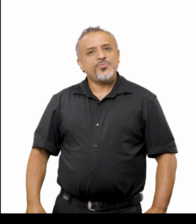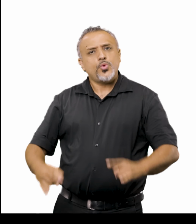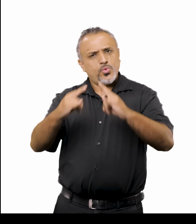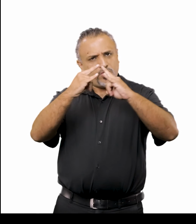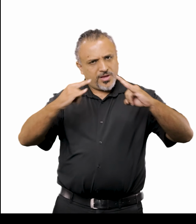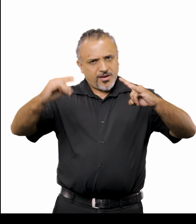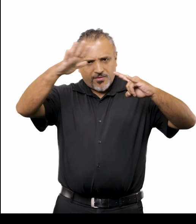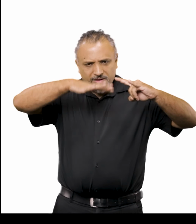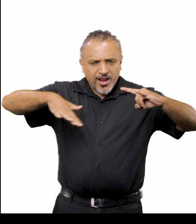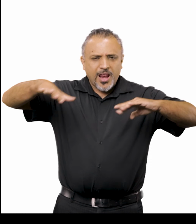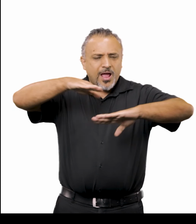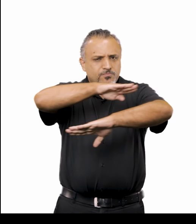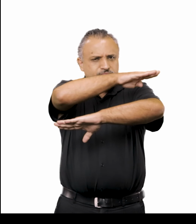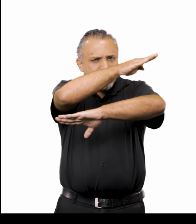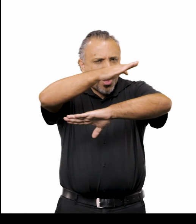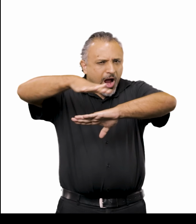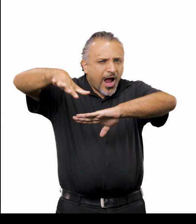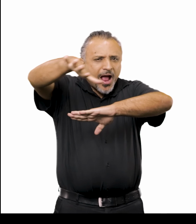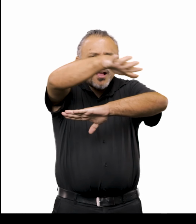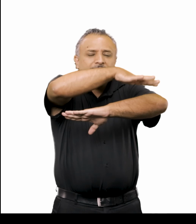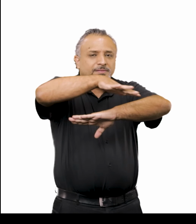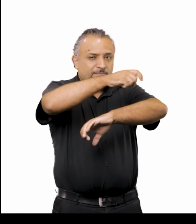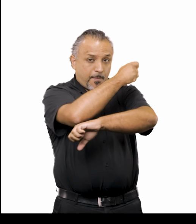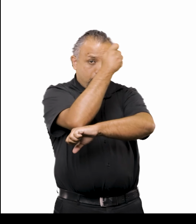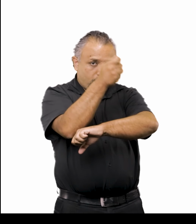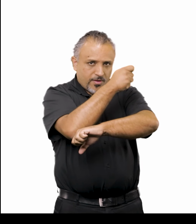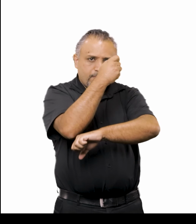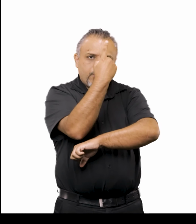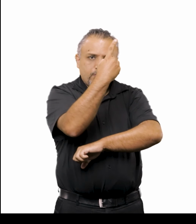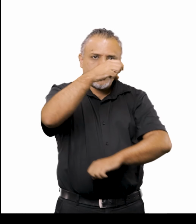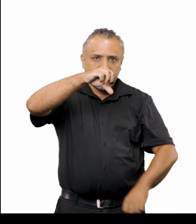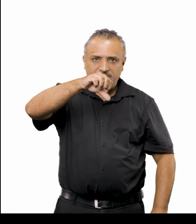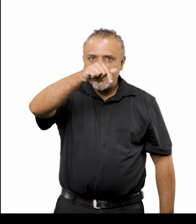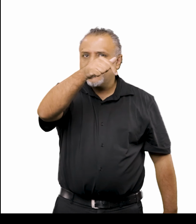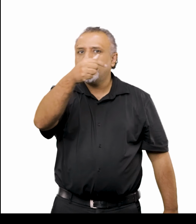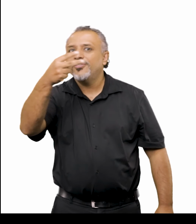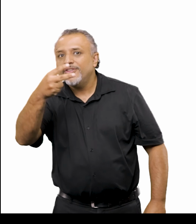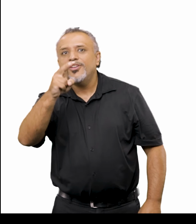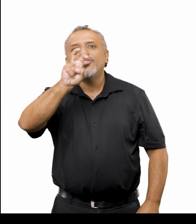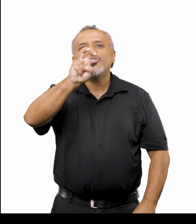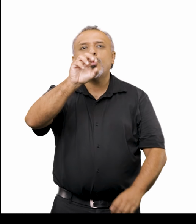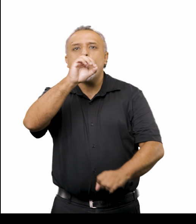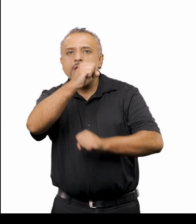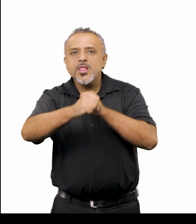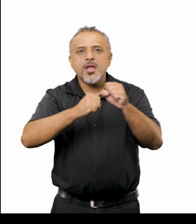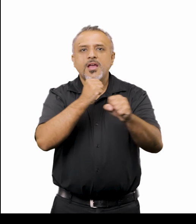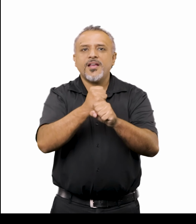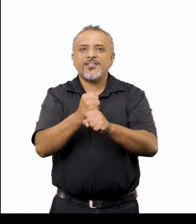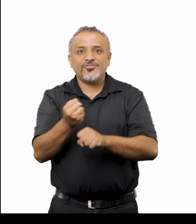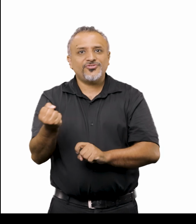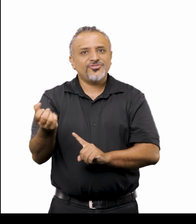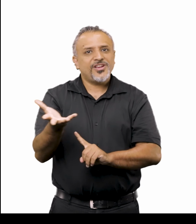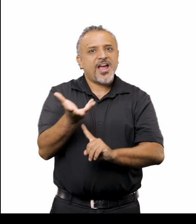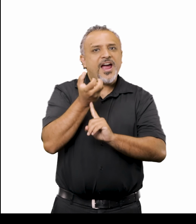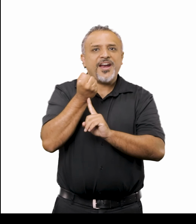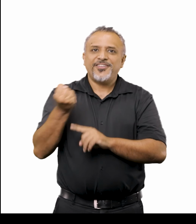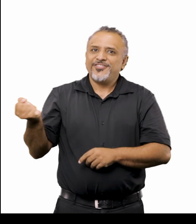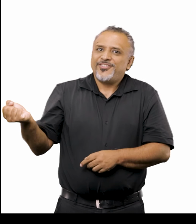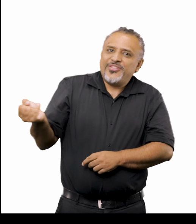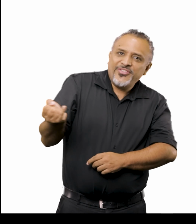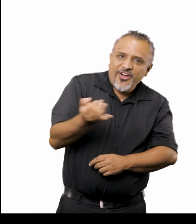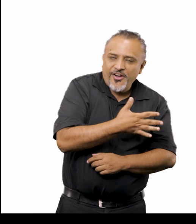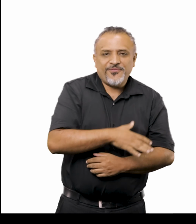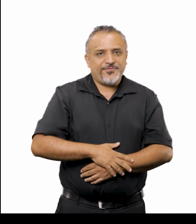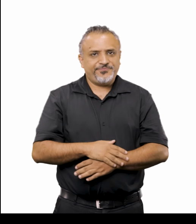O Circo Piolim também se apresentou sob o vão livre do MASP em 1972, na comemoração dos 50 anos da Semana de